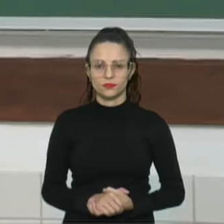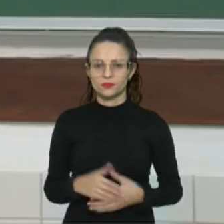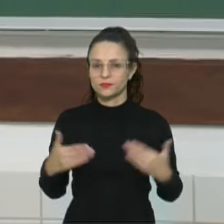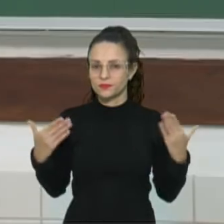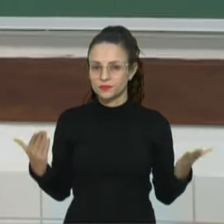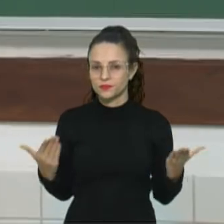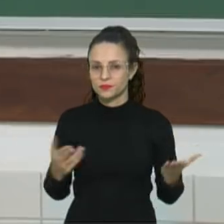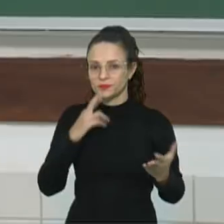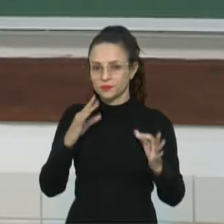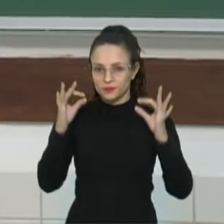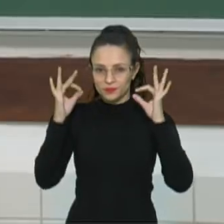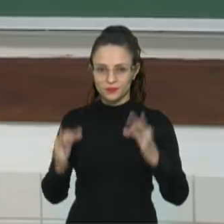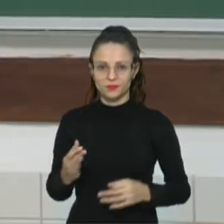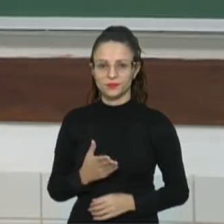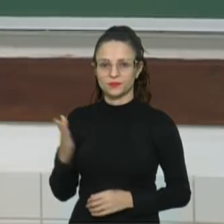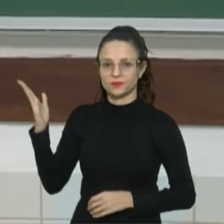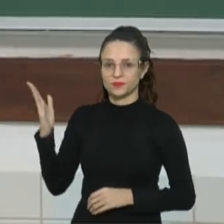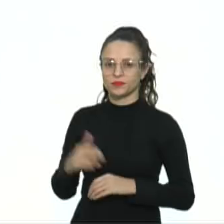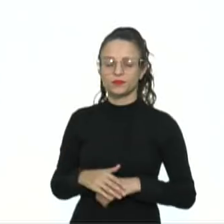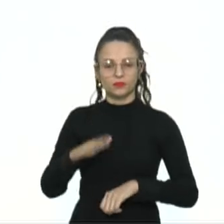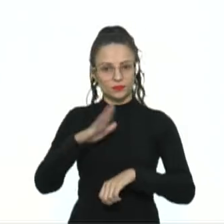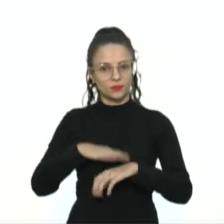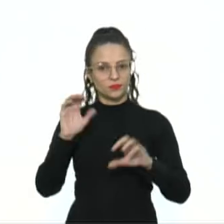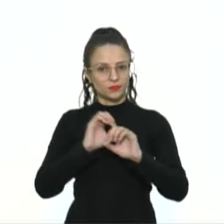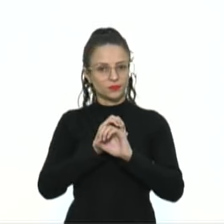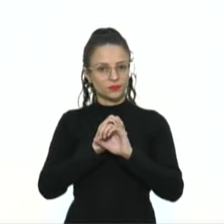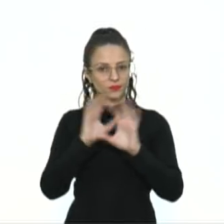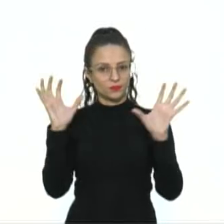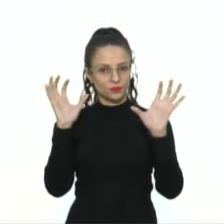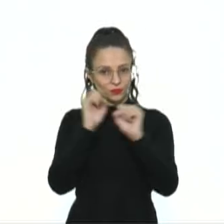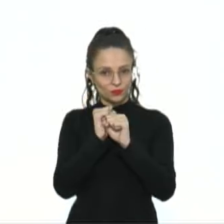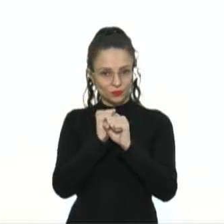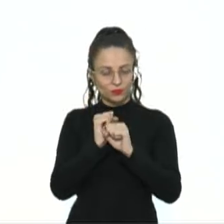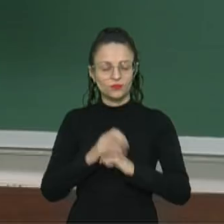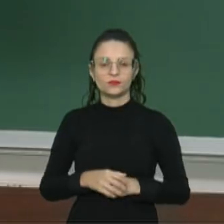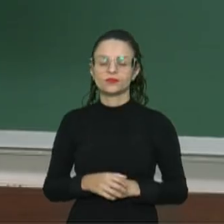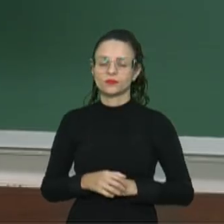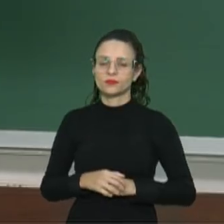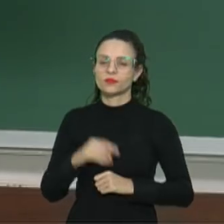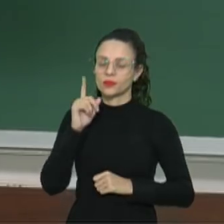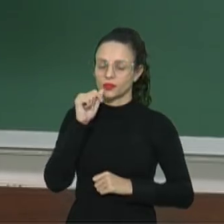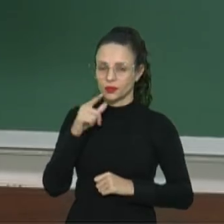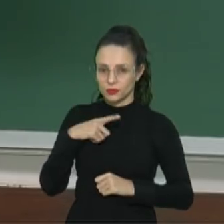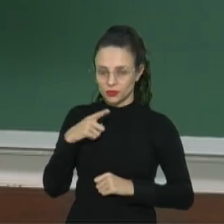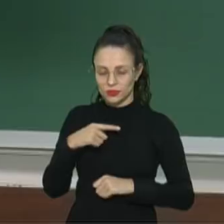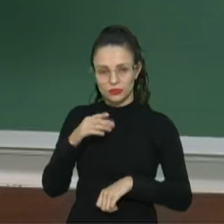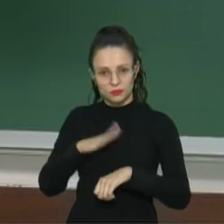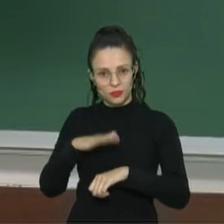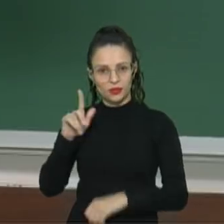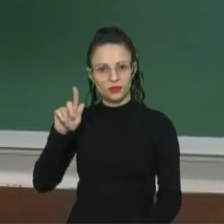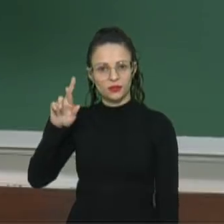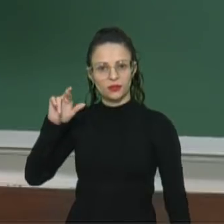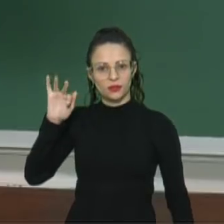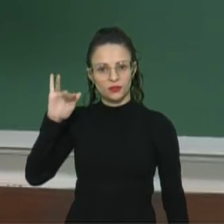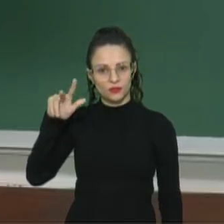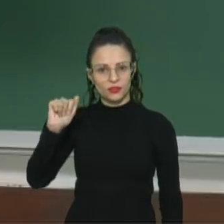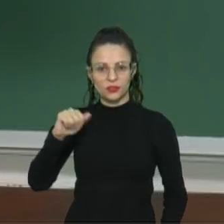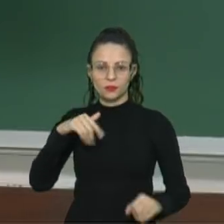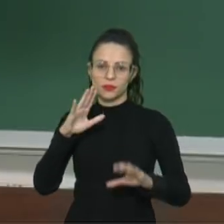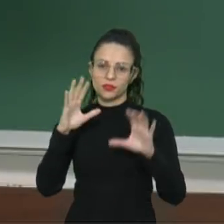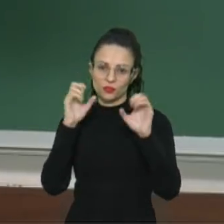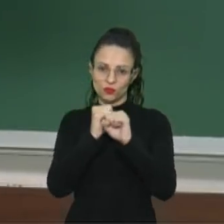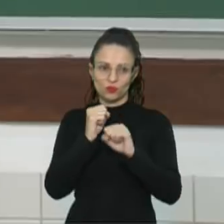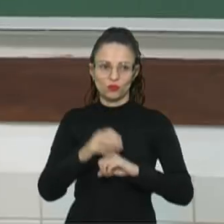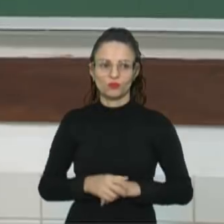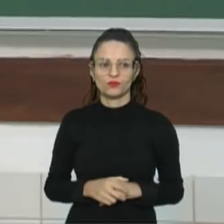E a alternativa correta, mais escuro, né? Então, aqui, ó, se o lápis tem maior quantidade de grafita, ele vai